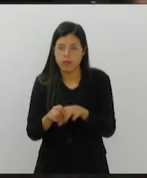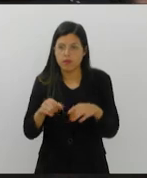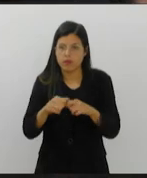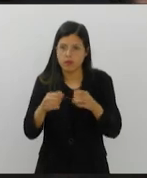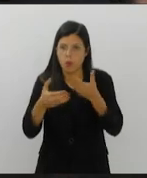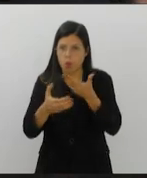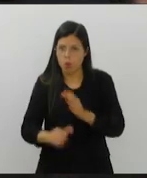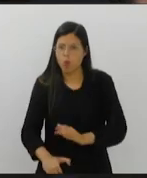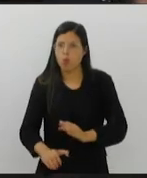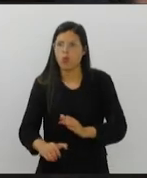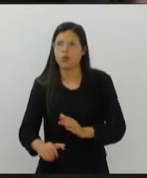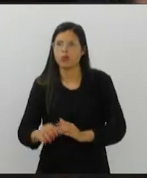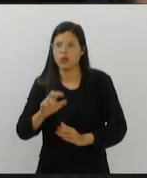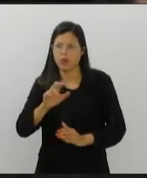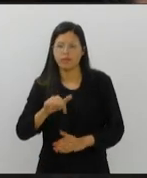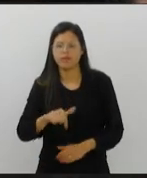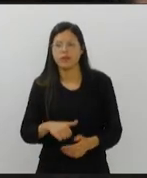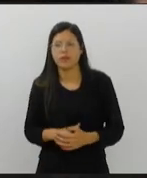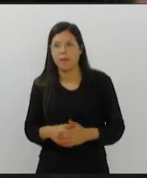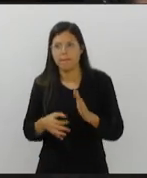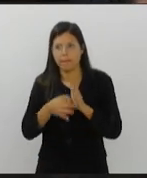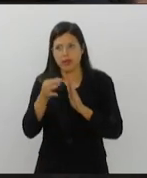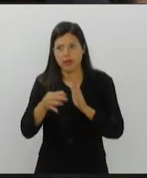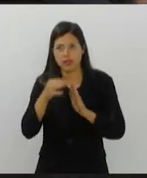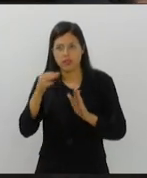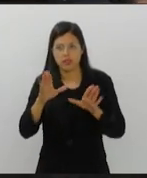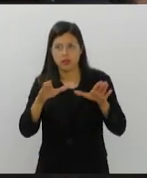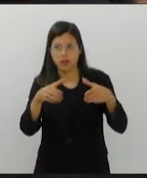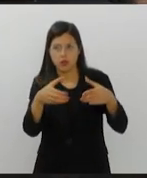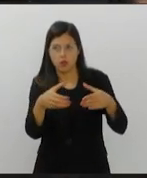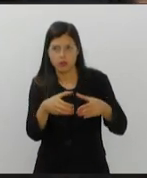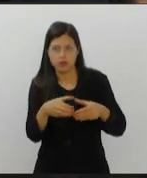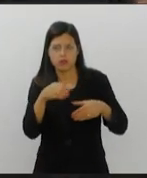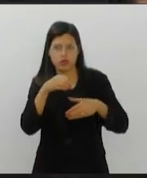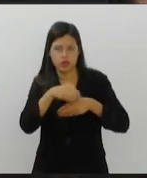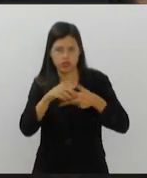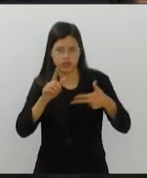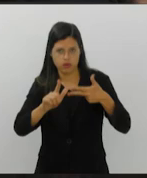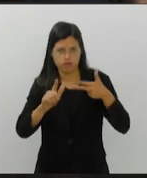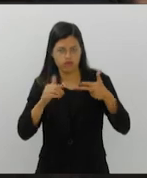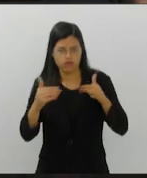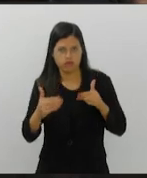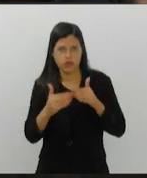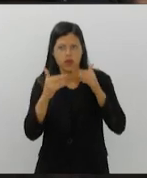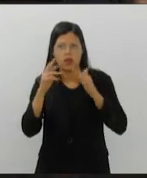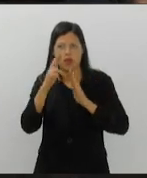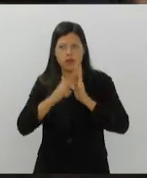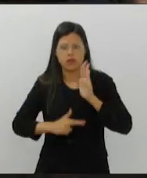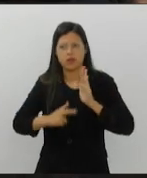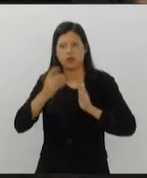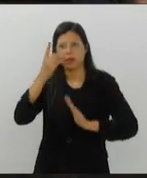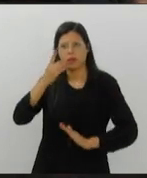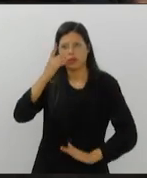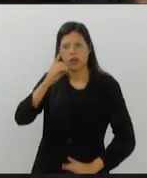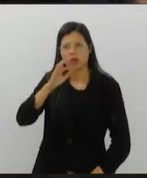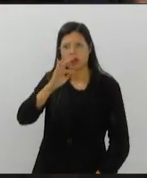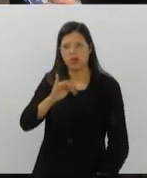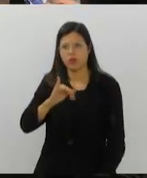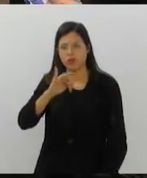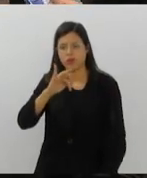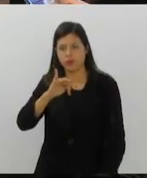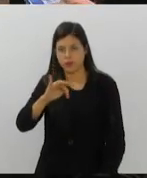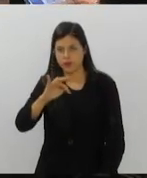vagos. Parecer da Comissão de Indicações Legislativas favorável, relatoria do deputado Felipe Soares. Em